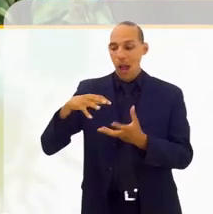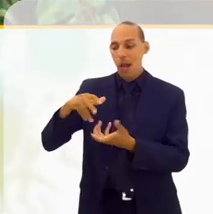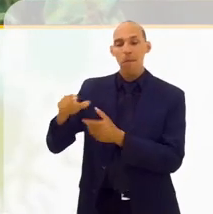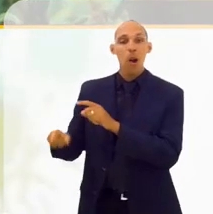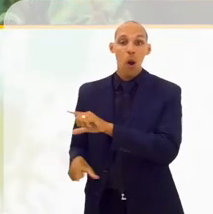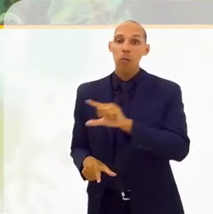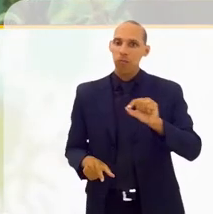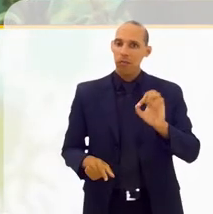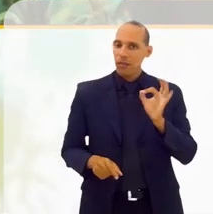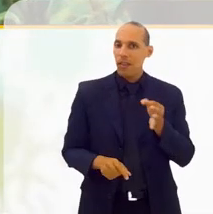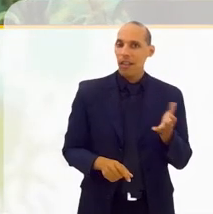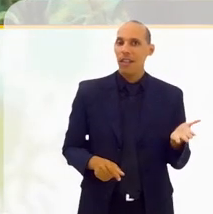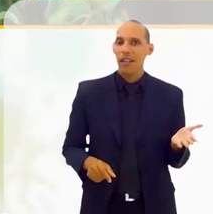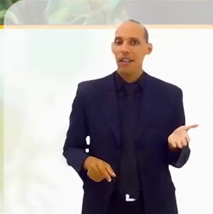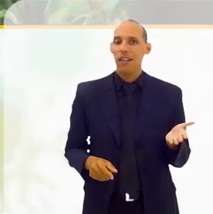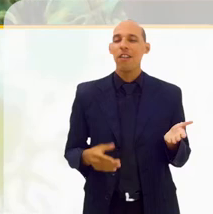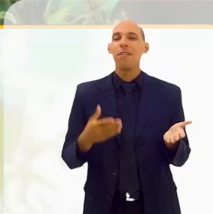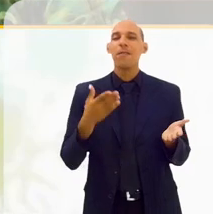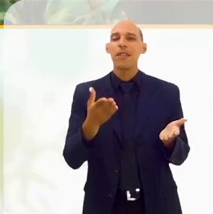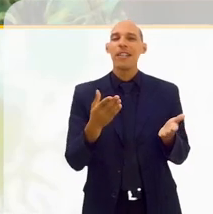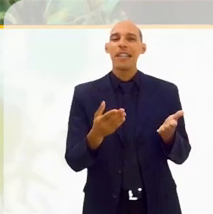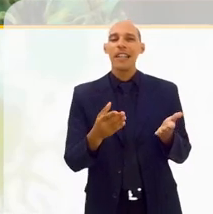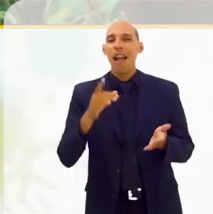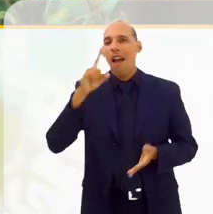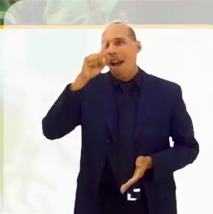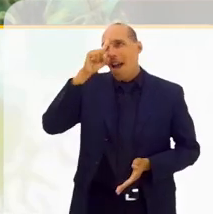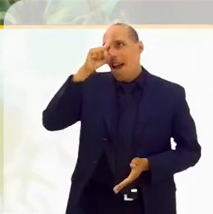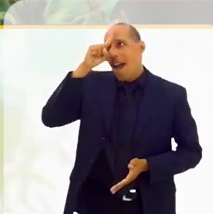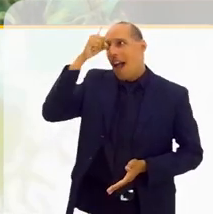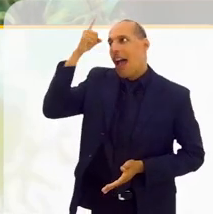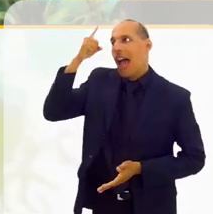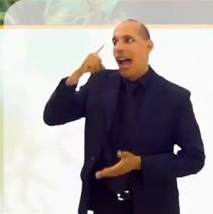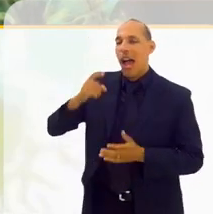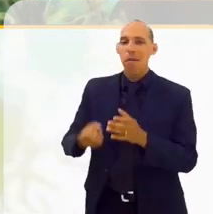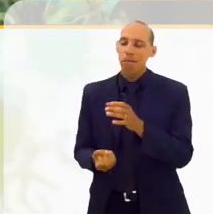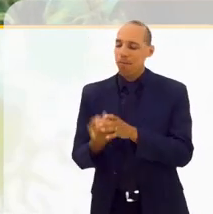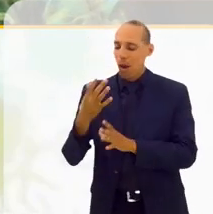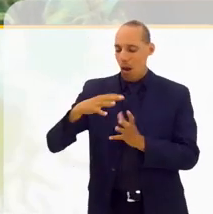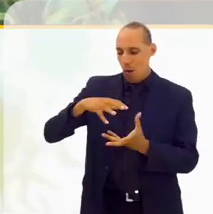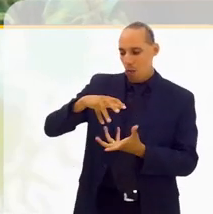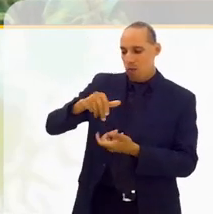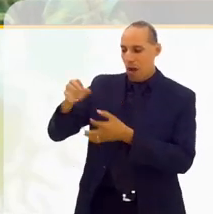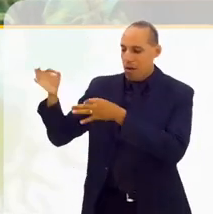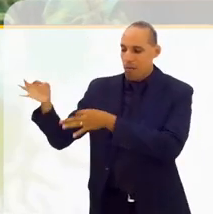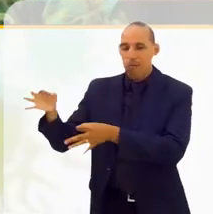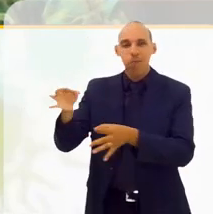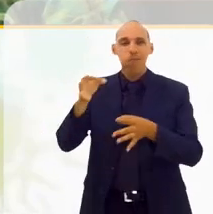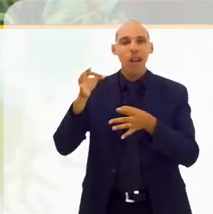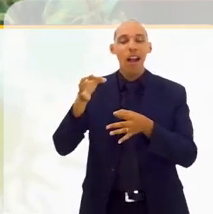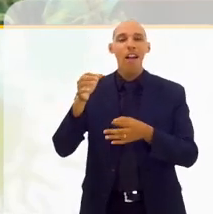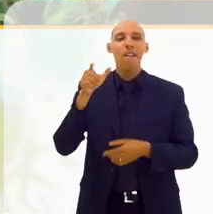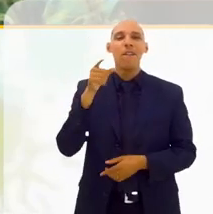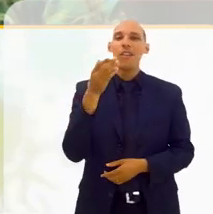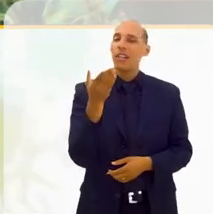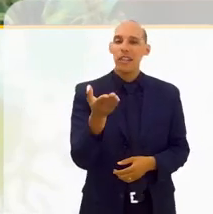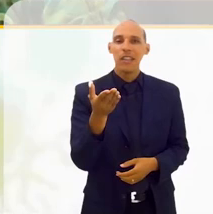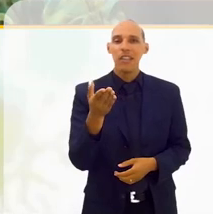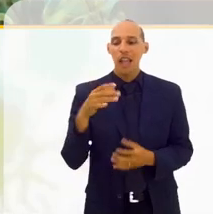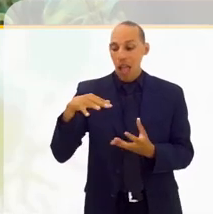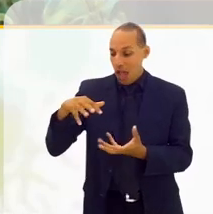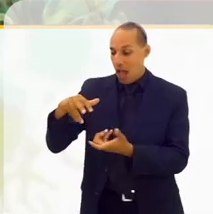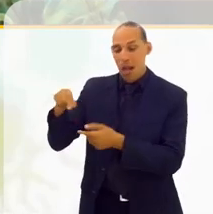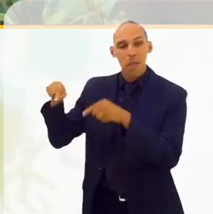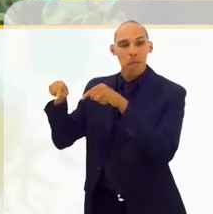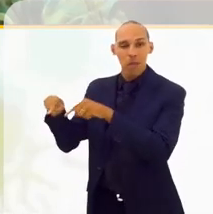sair daquele mundo também né quando você cria um mundo você cria personagens é uma forma de você